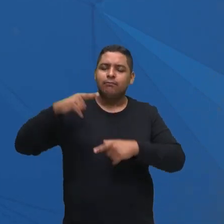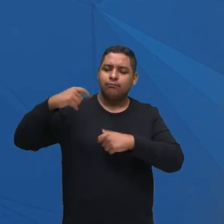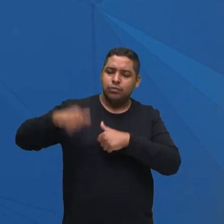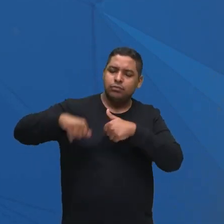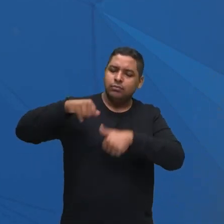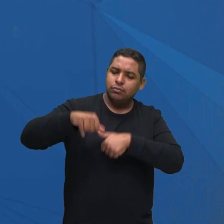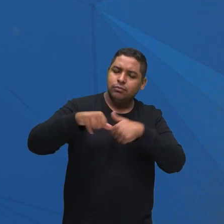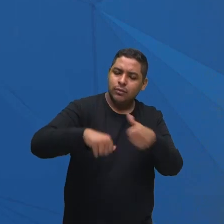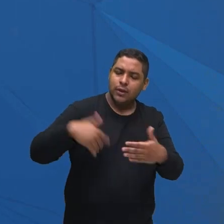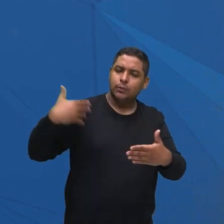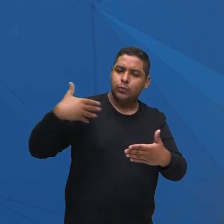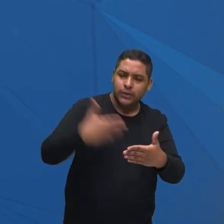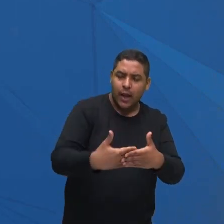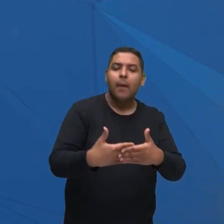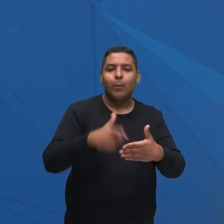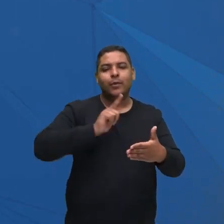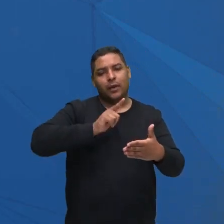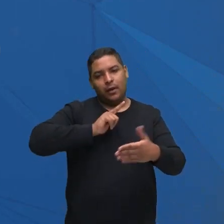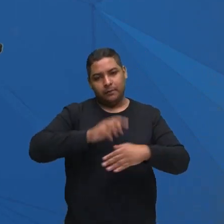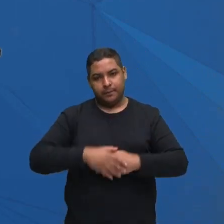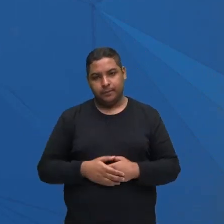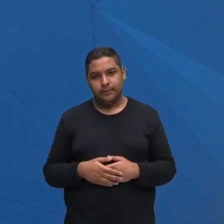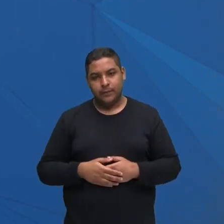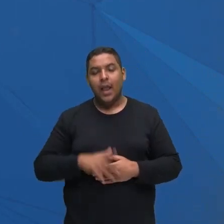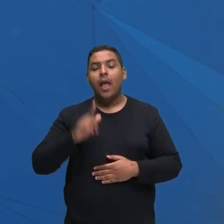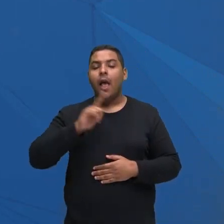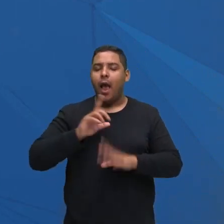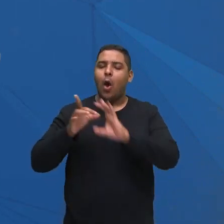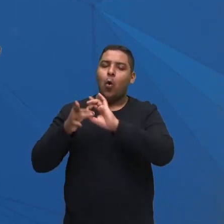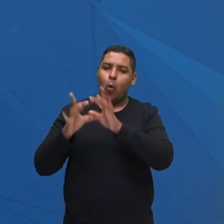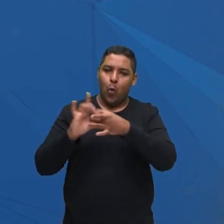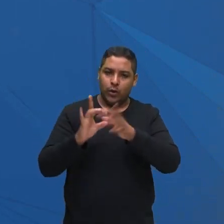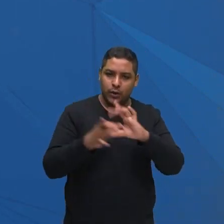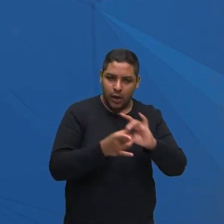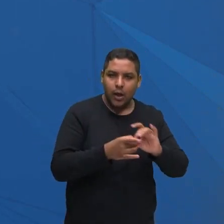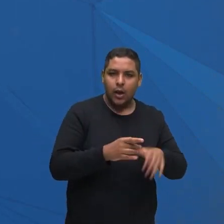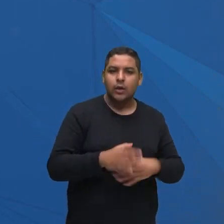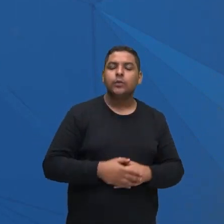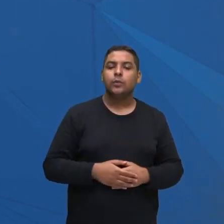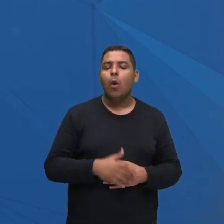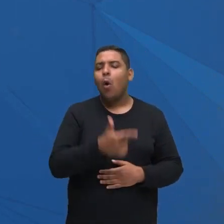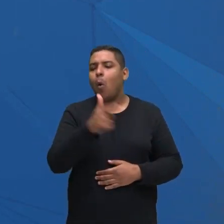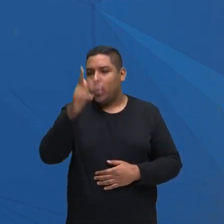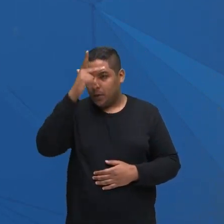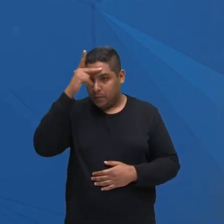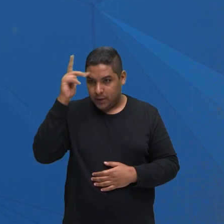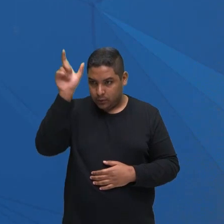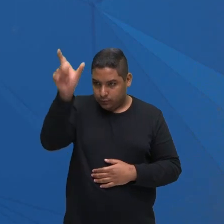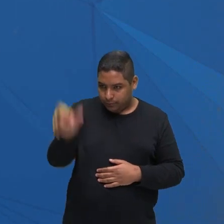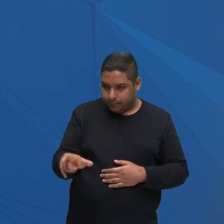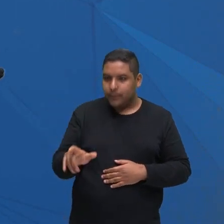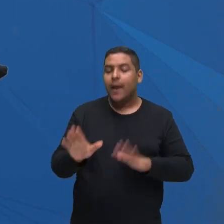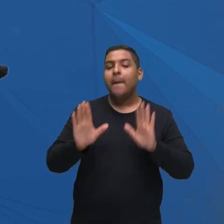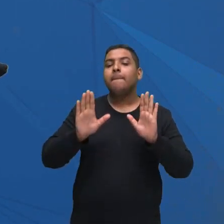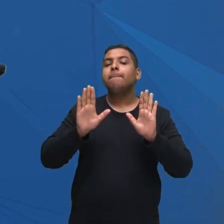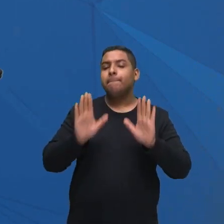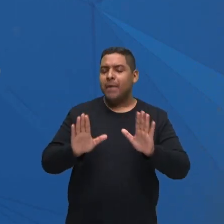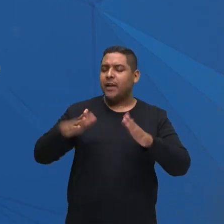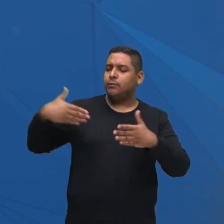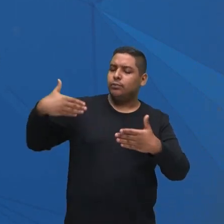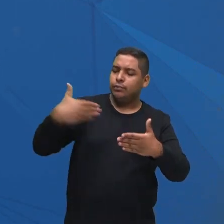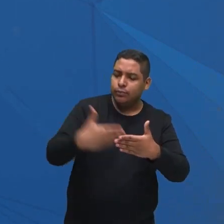gente percebe ali que é o mesmo contexto, está se referindo a outra pessoa, né? O você, mas que ao longo do tempo passou